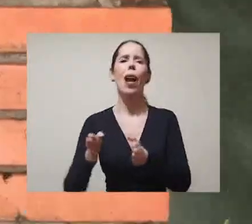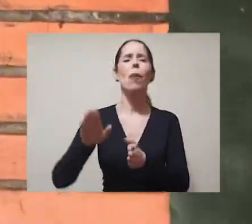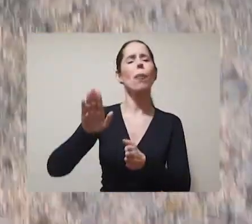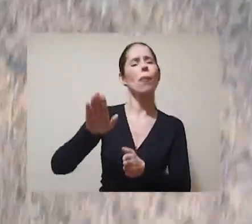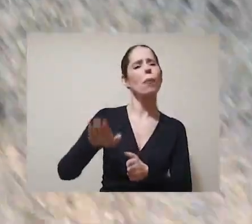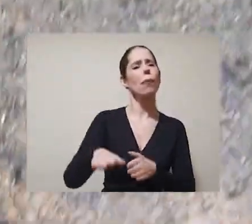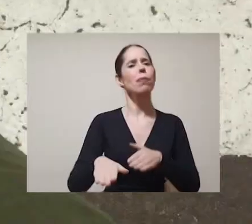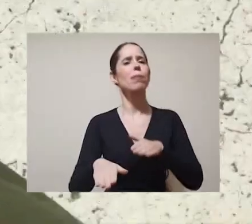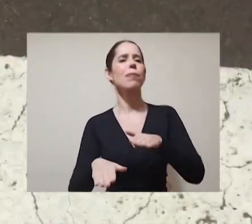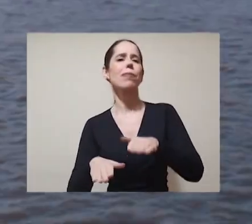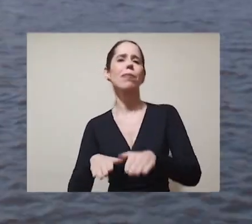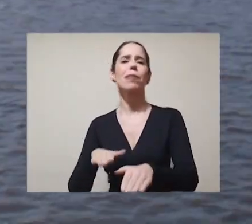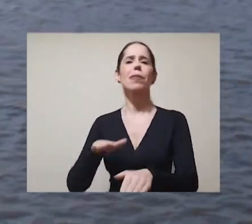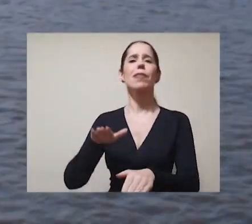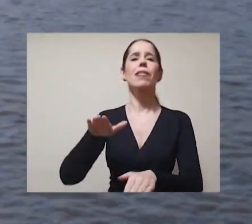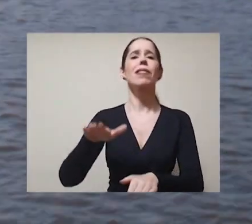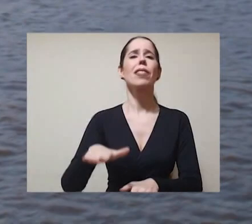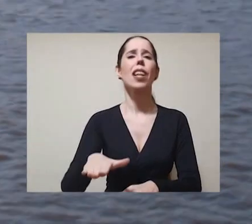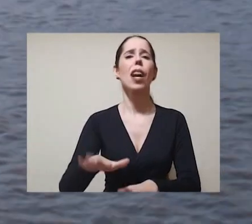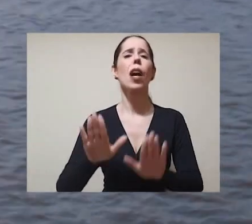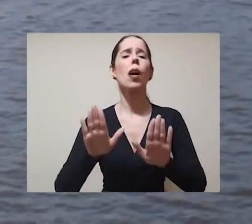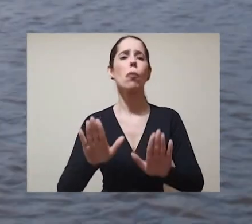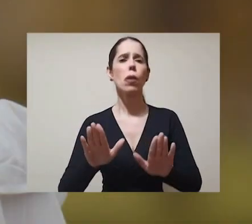bom caminho,